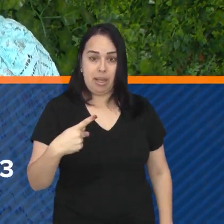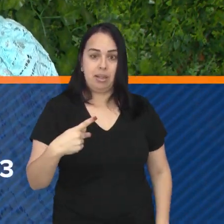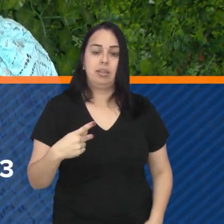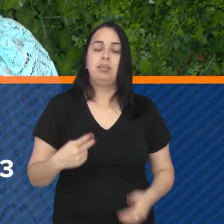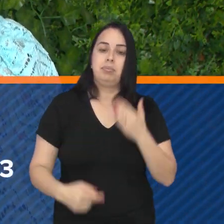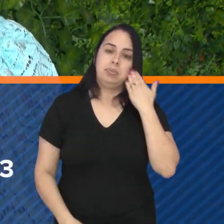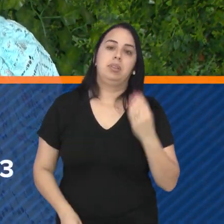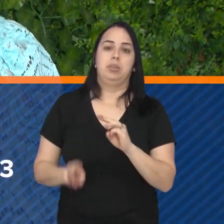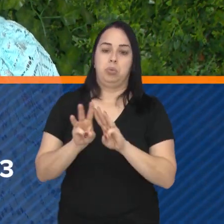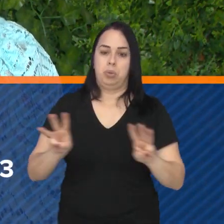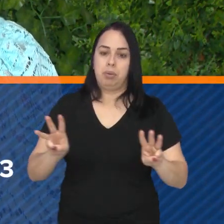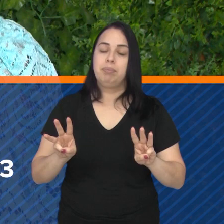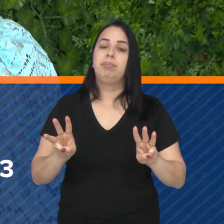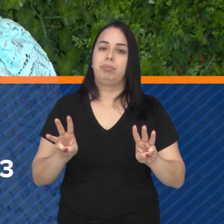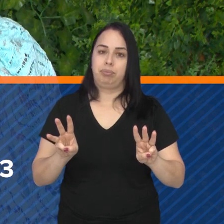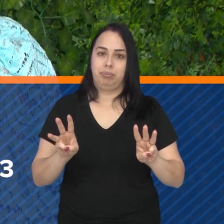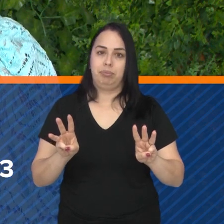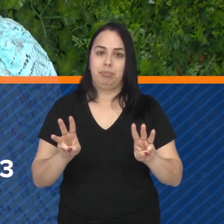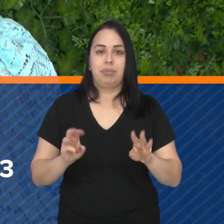através dos canais